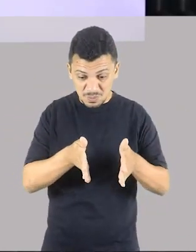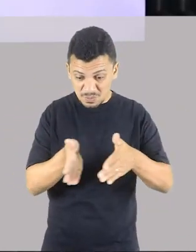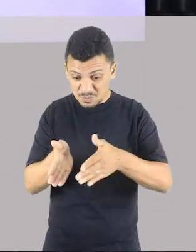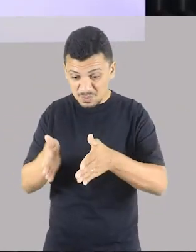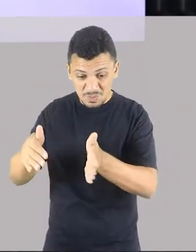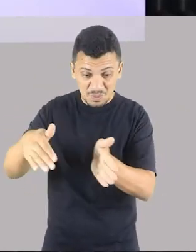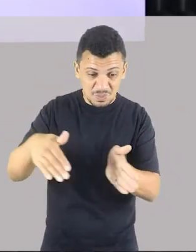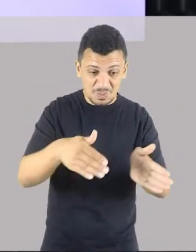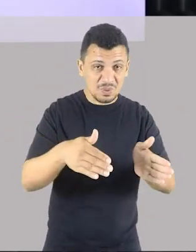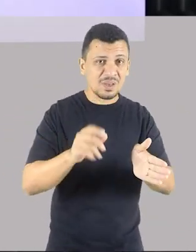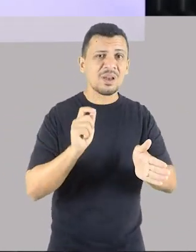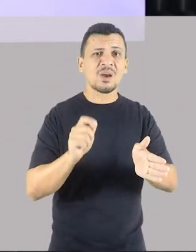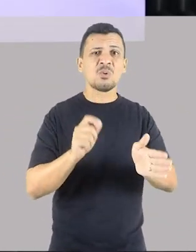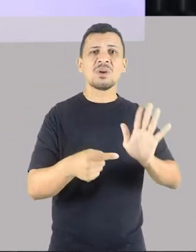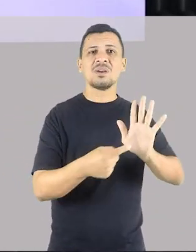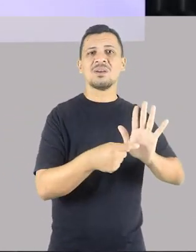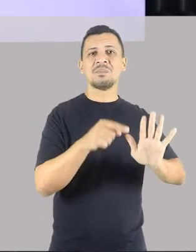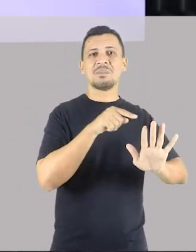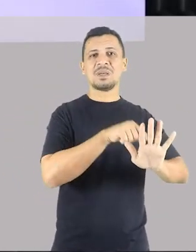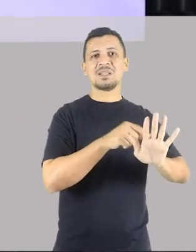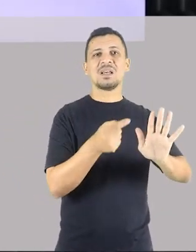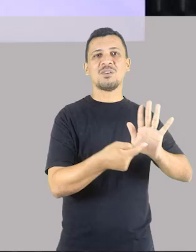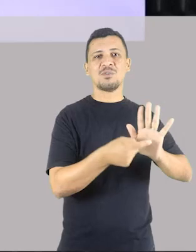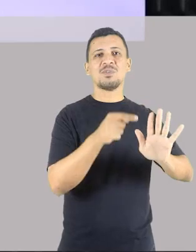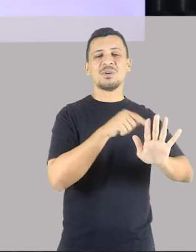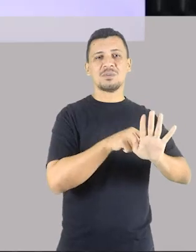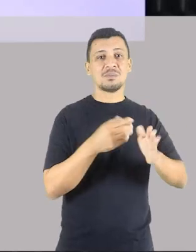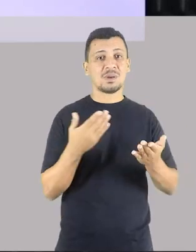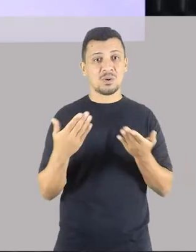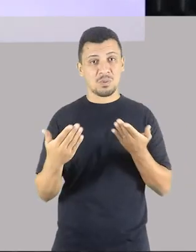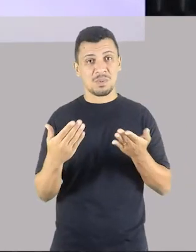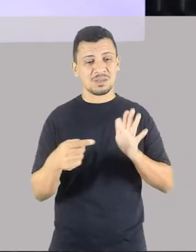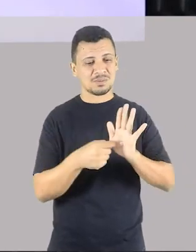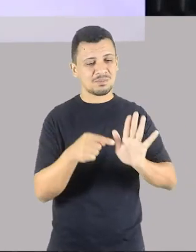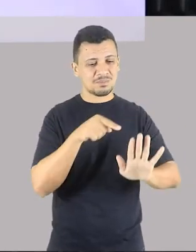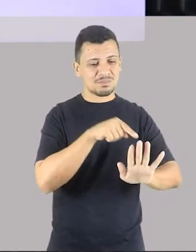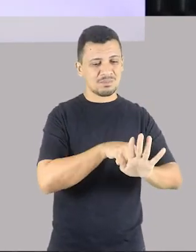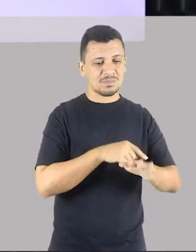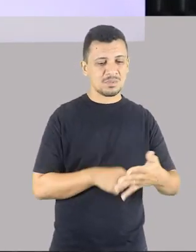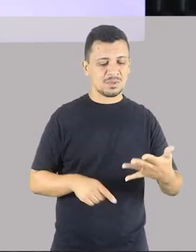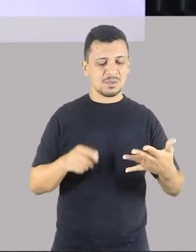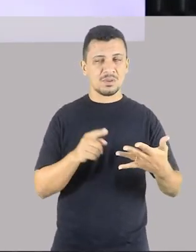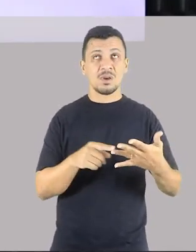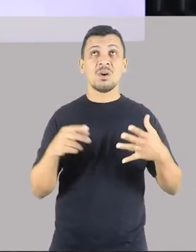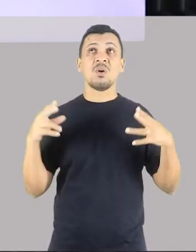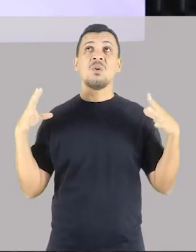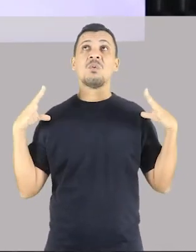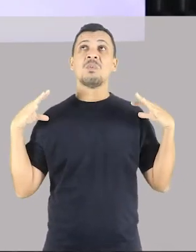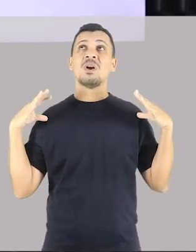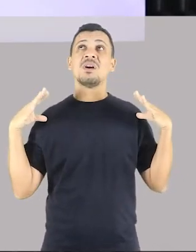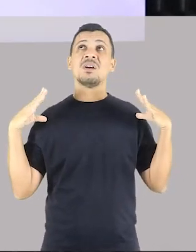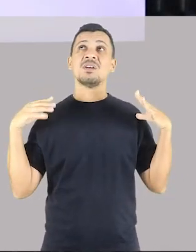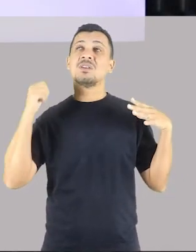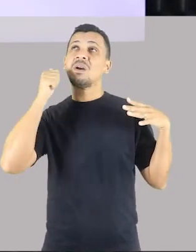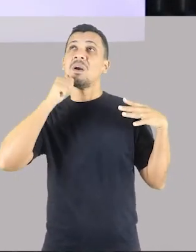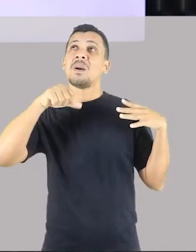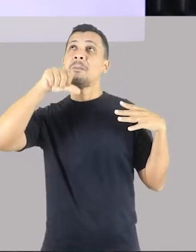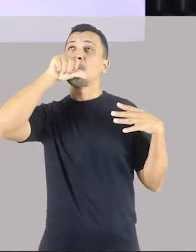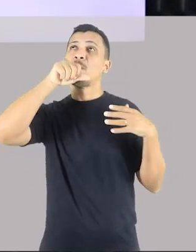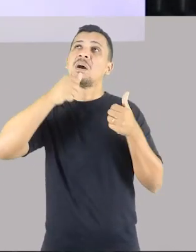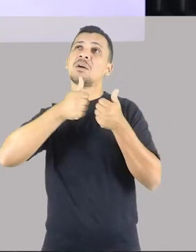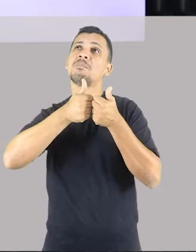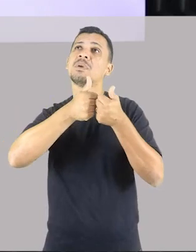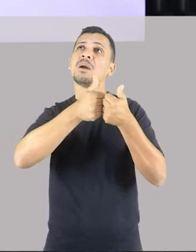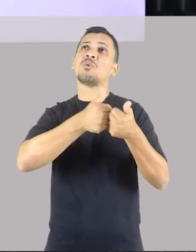gente? É uma metáfora, né? Uma comparação implícita. Como anjo da guarda, minha mãe me acompanha e me protege de